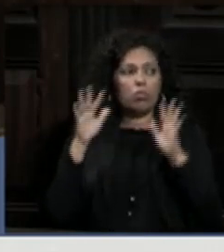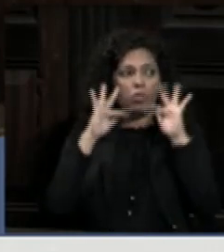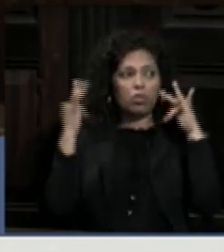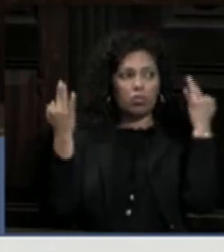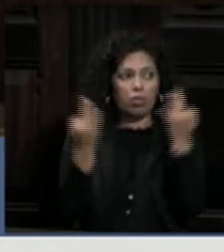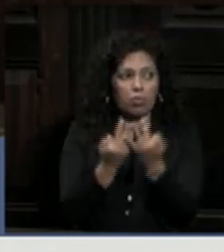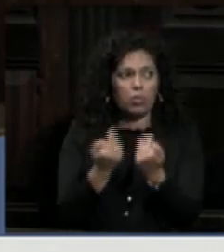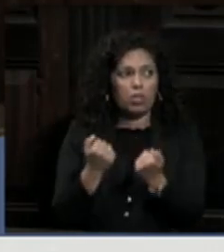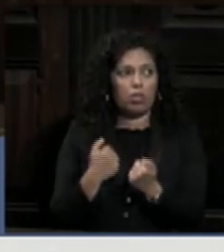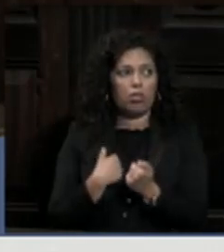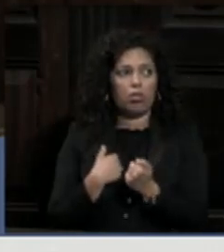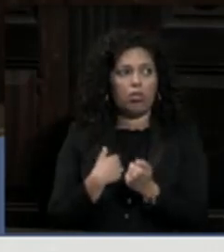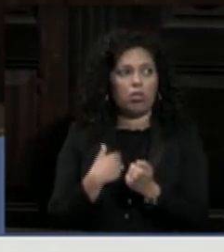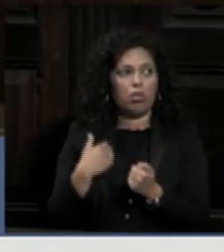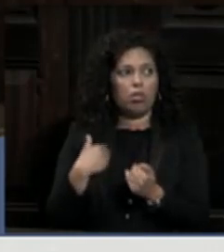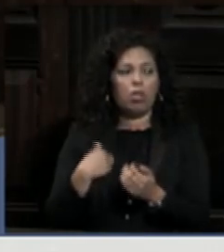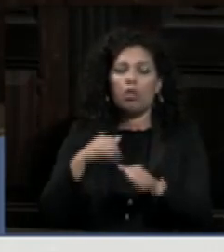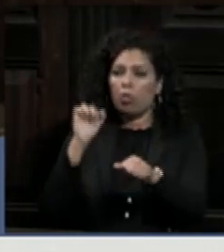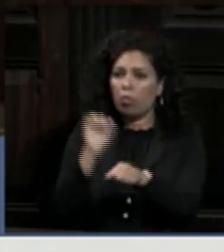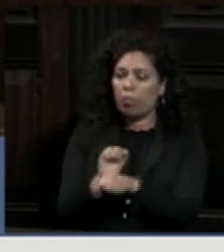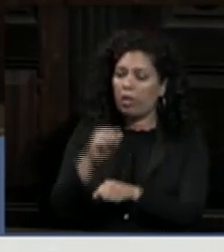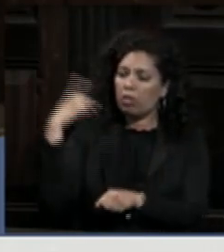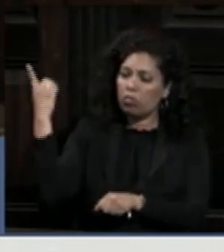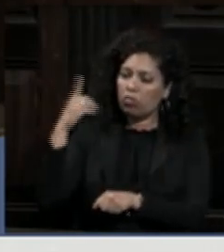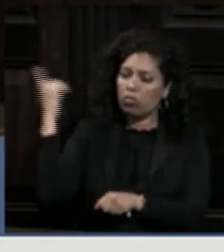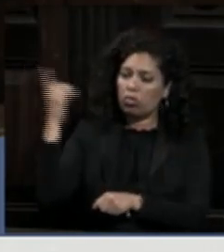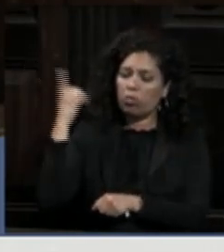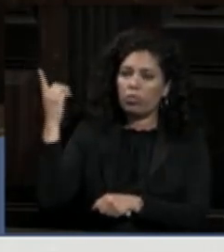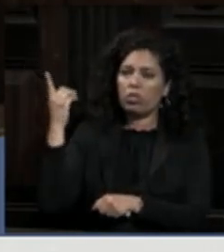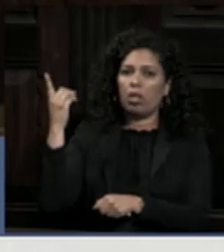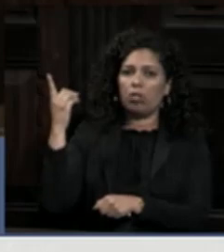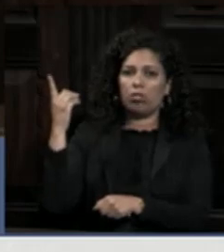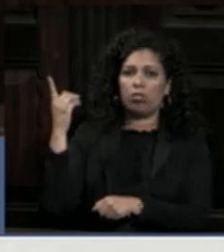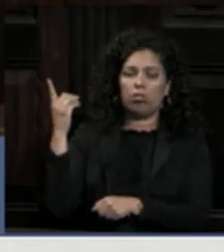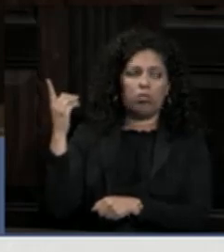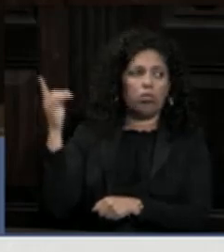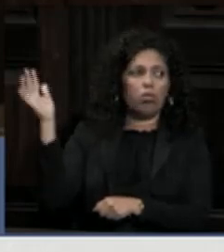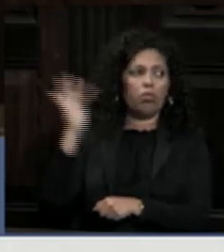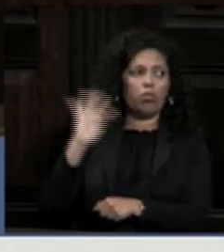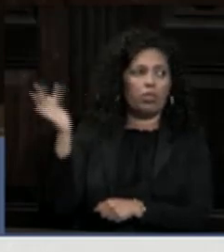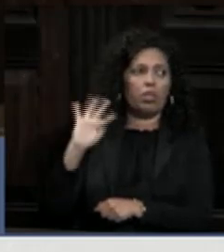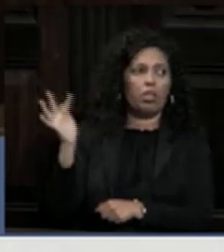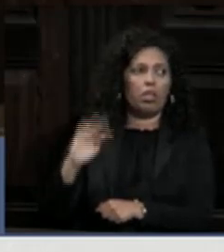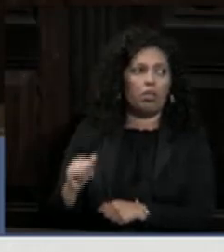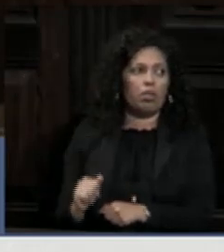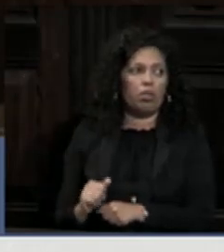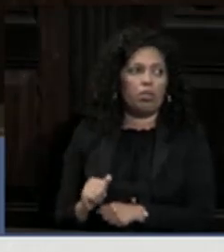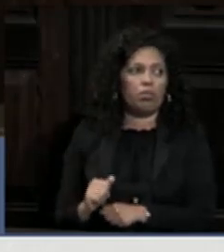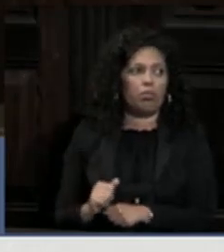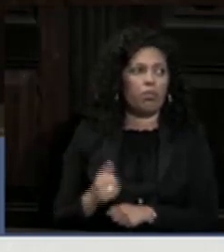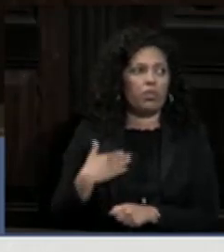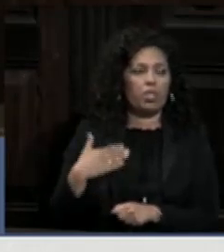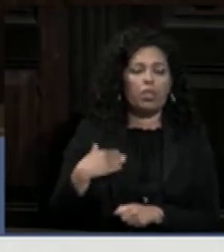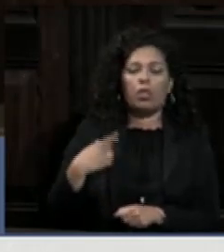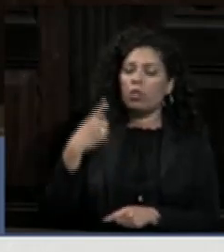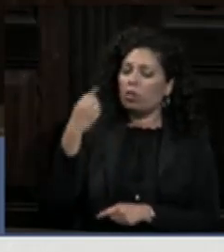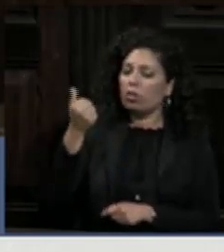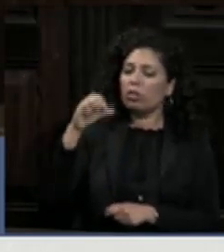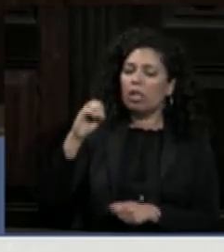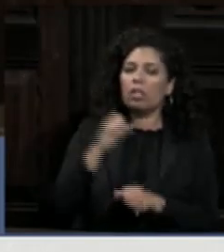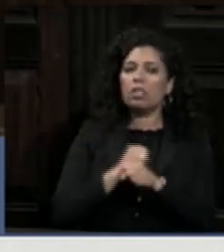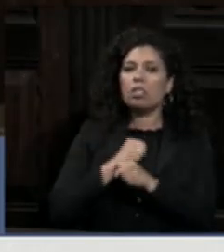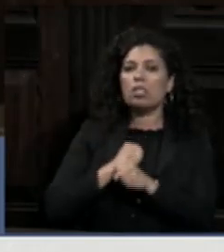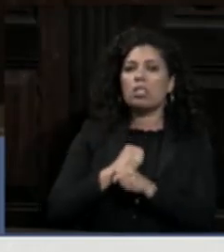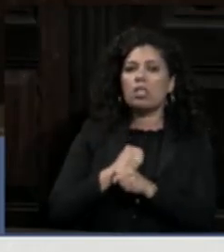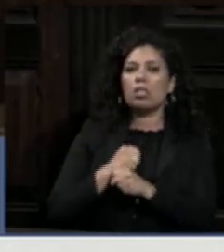a minha última eleição para deputado federal aliás talvez eu acho que já cumpri meu papel dez anos na minha vida fui